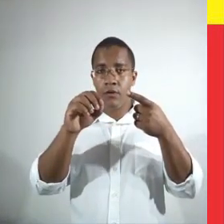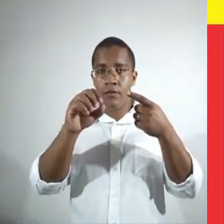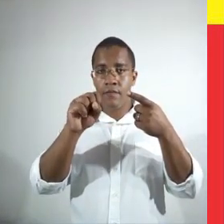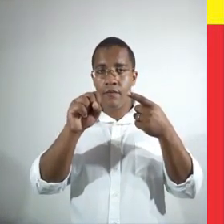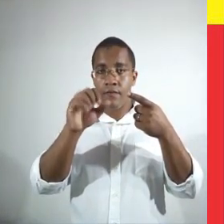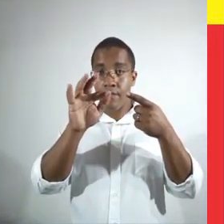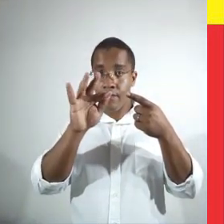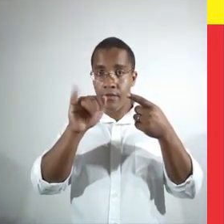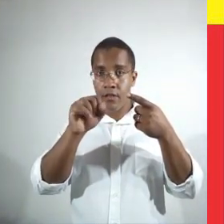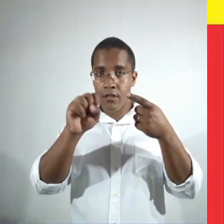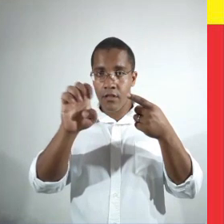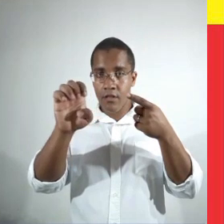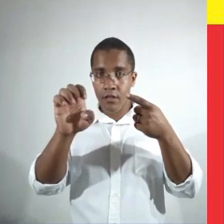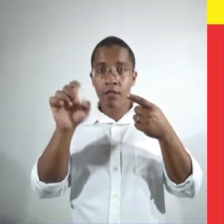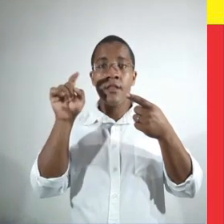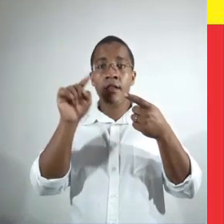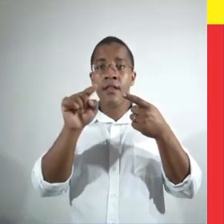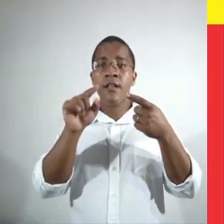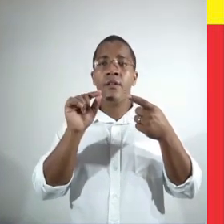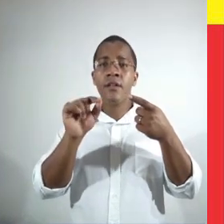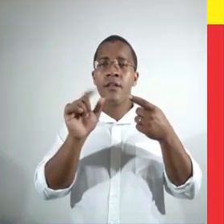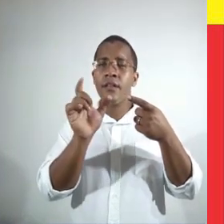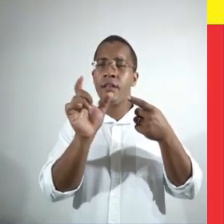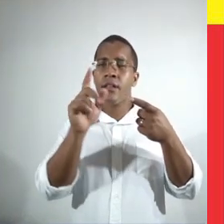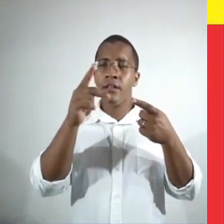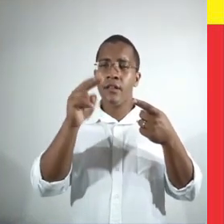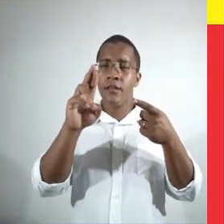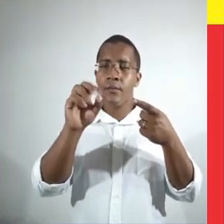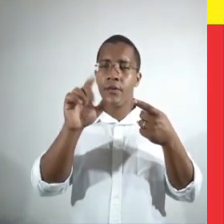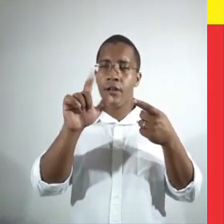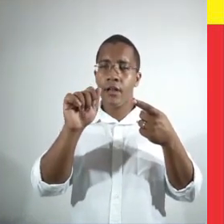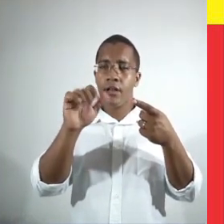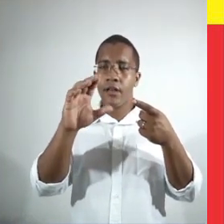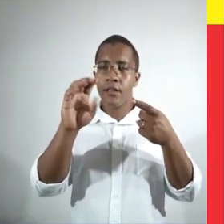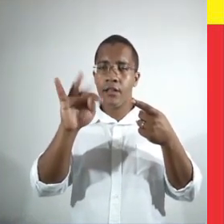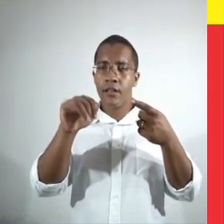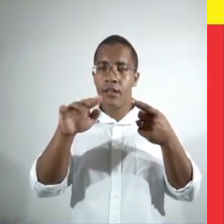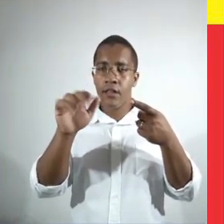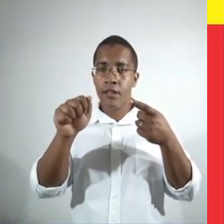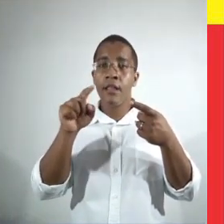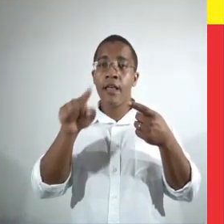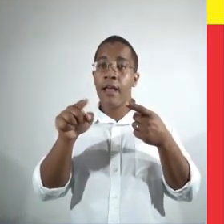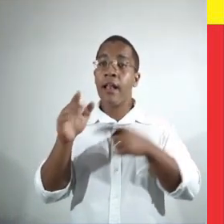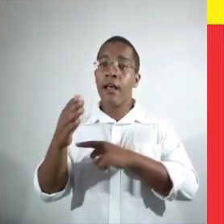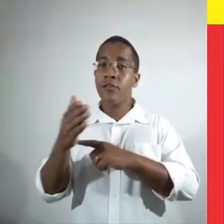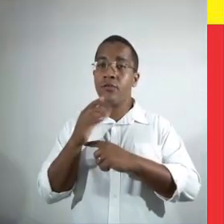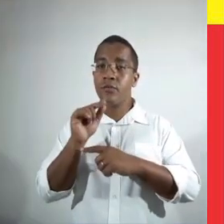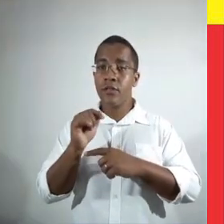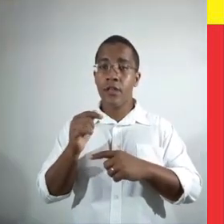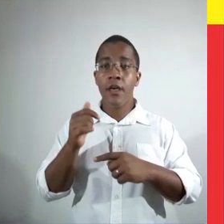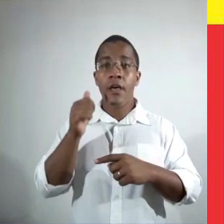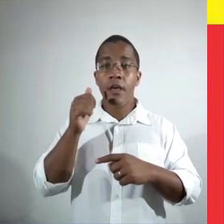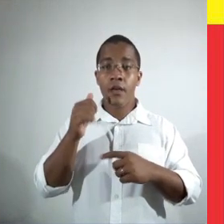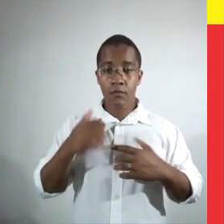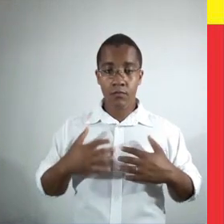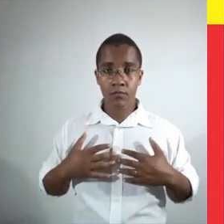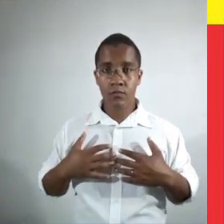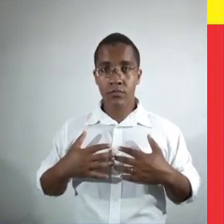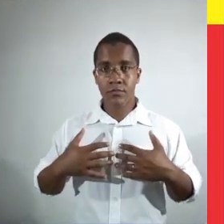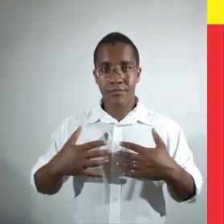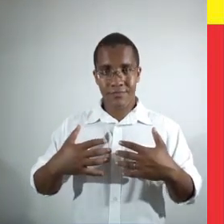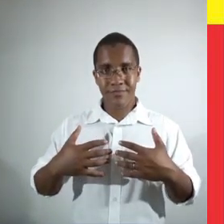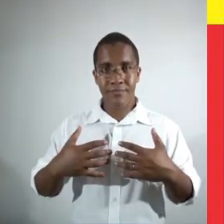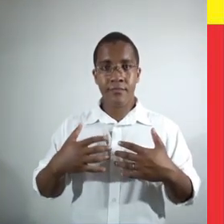é a prolactina, e ela promove o desenvolvimento das glândulas mamárias, certo? Essa prolactina,